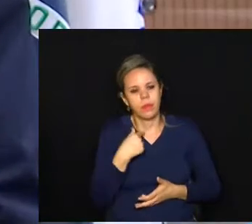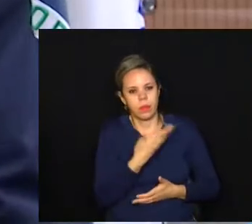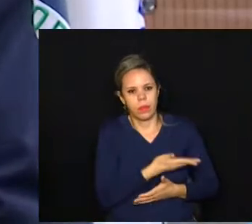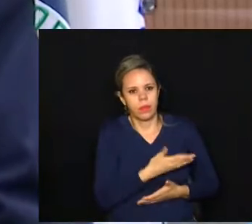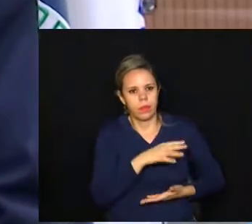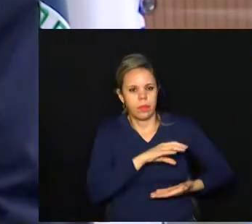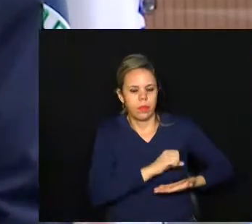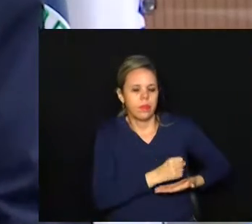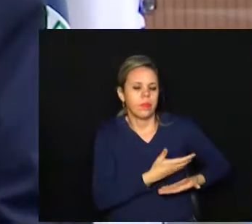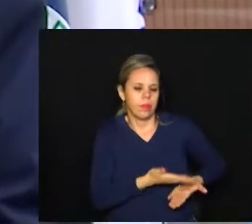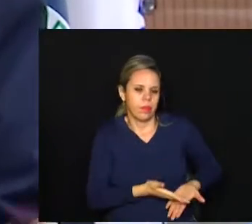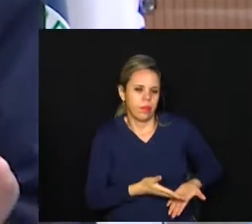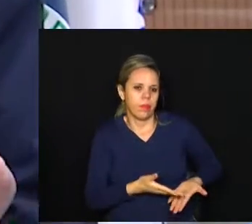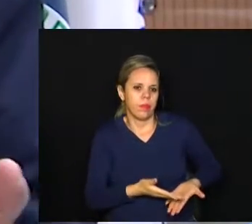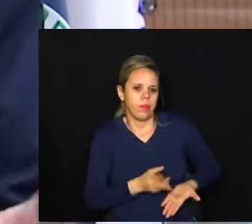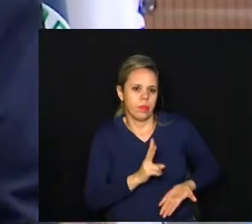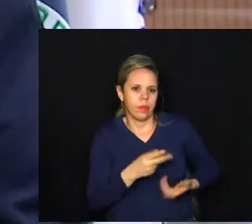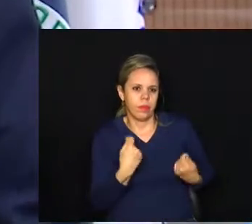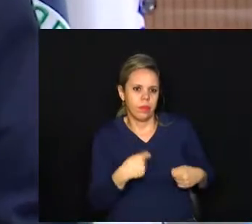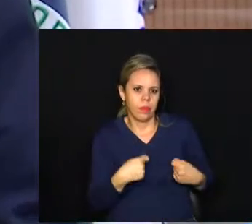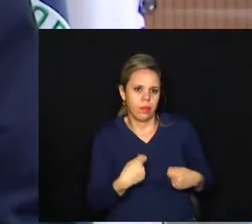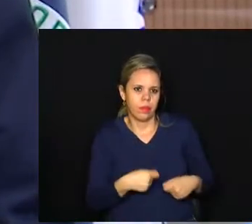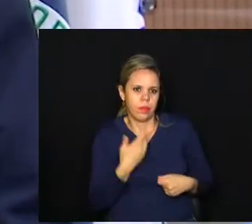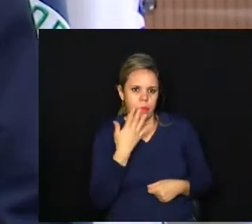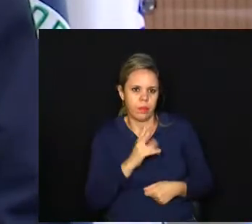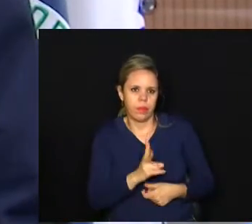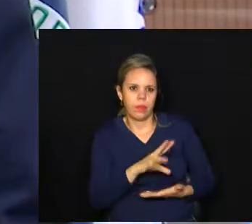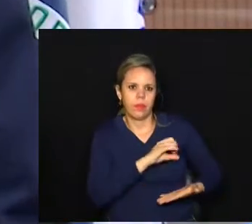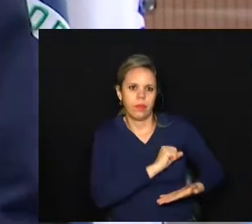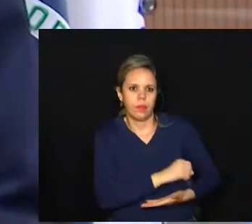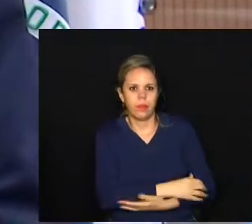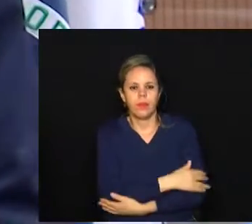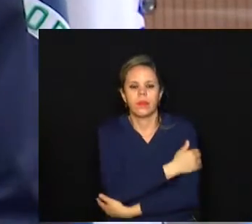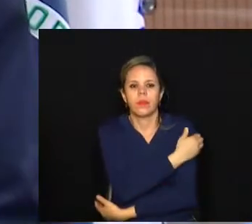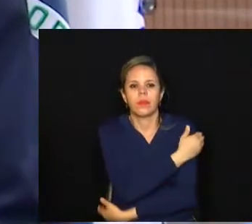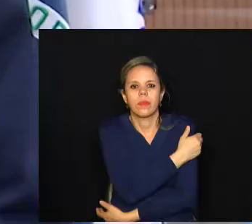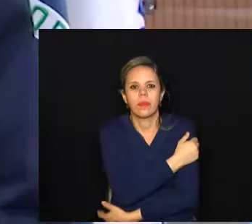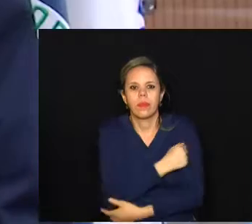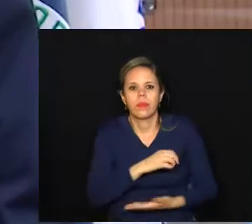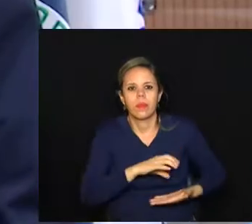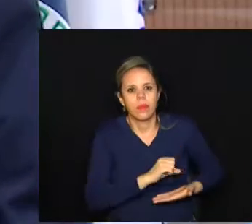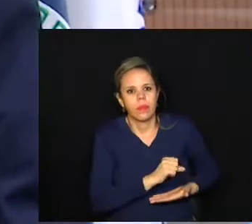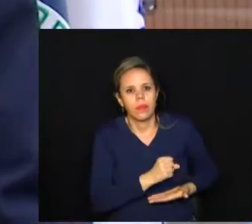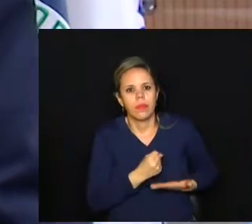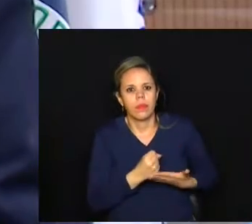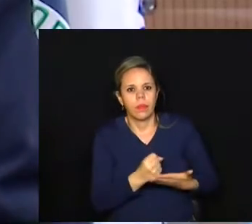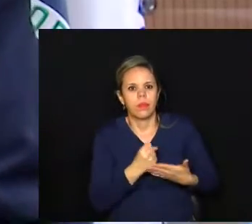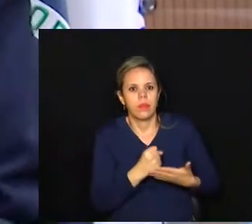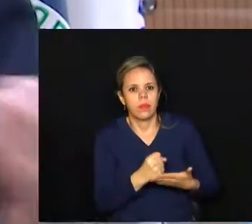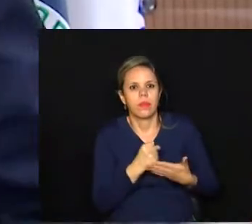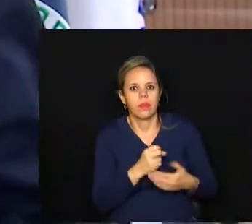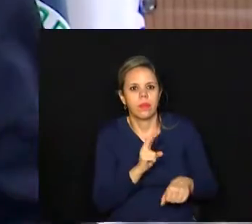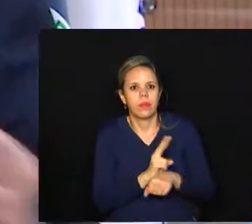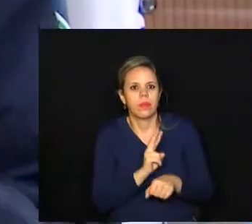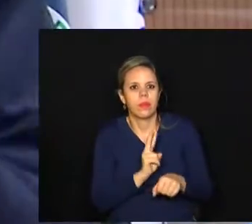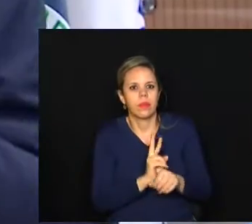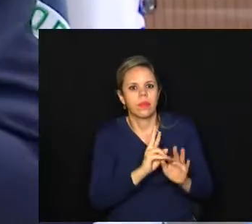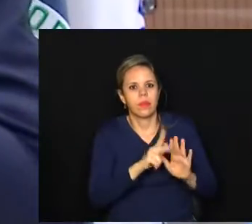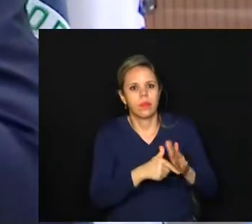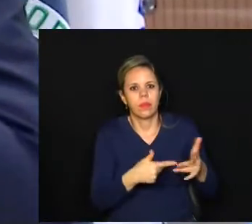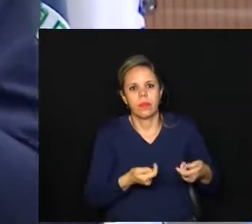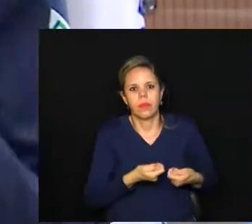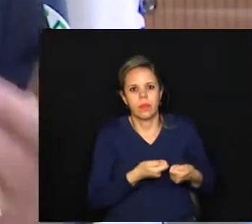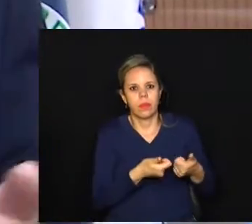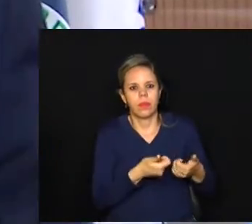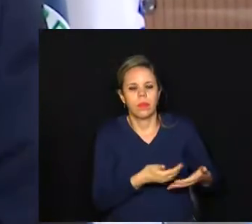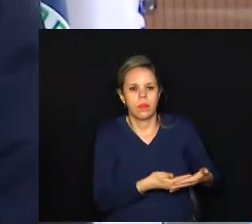amamentar. E nós precisamos que as crianças sejam amamentadas, A amamentação, ela produz uma série de